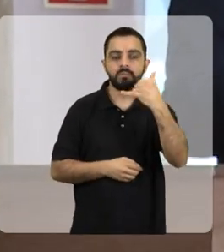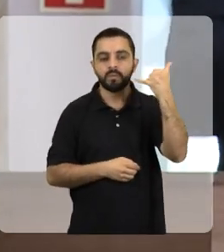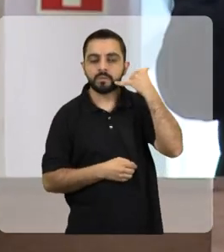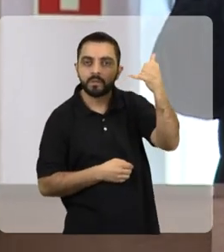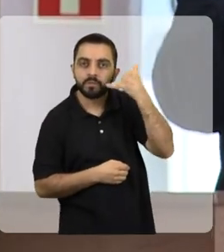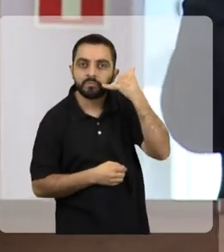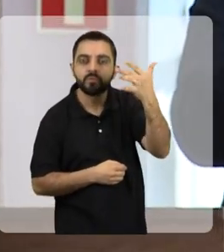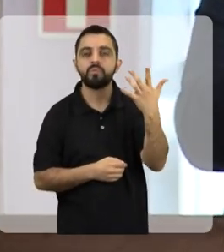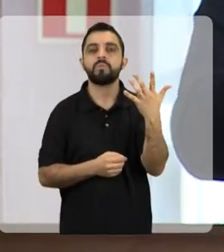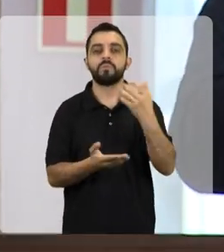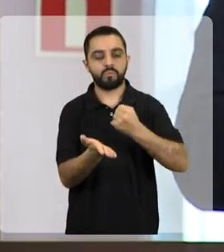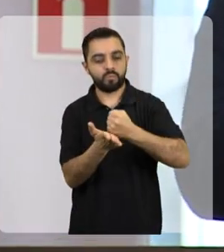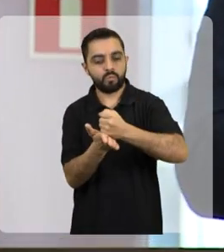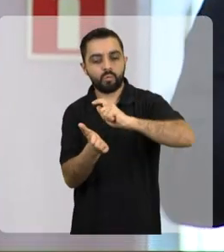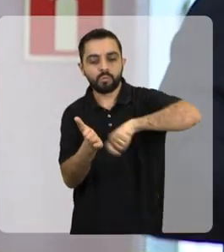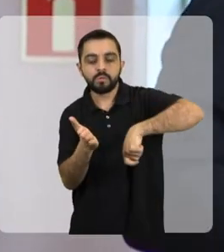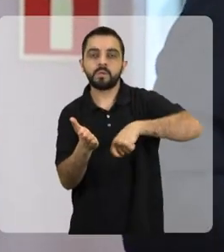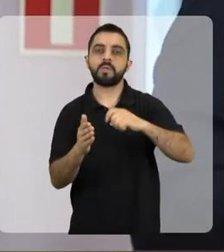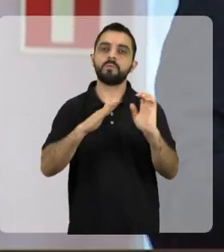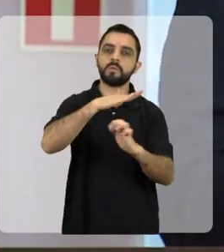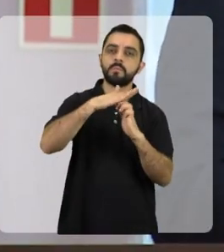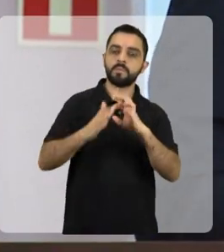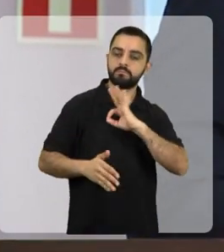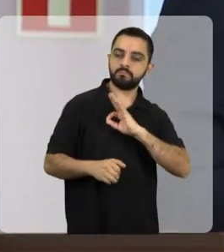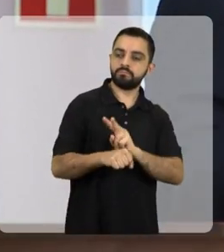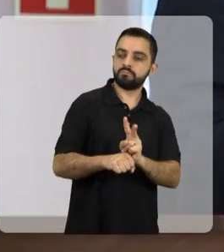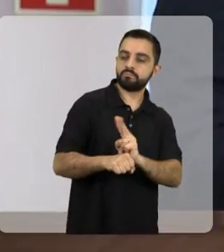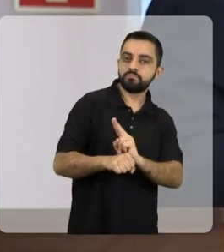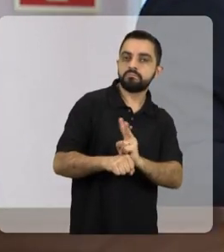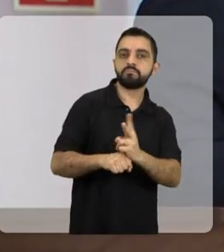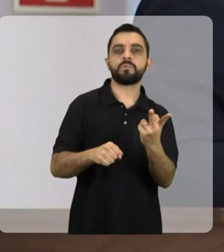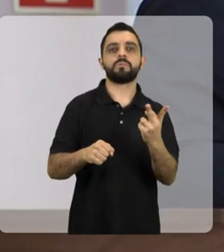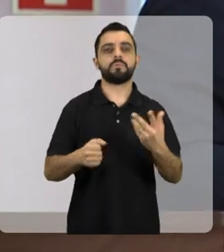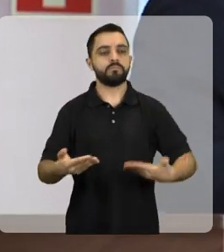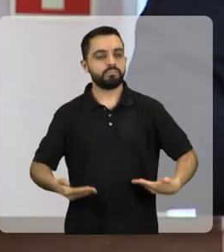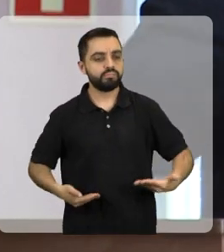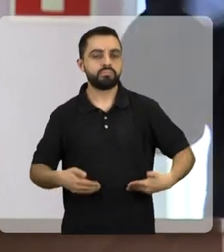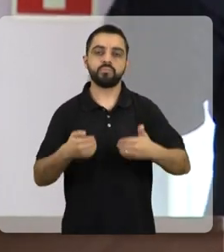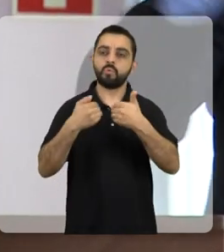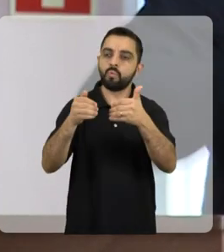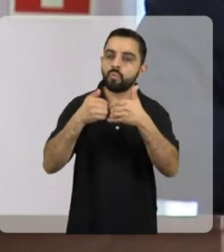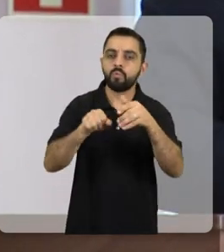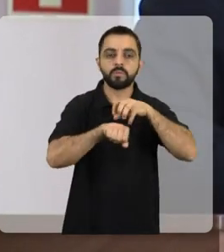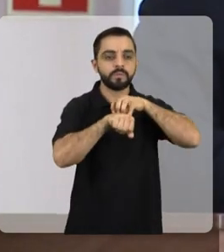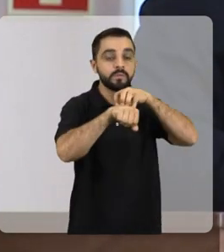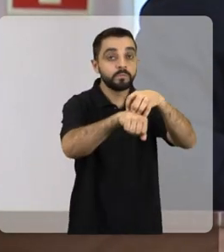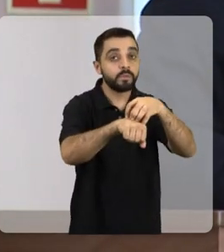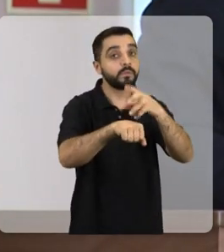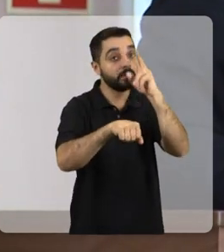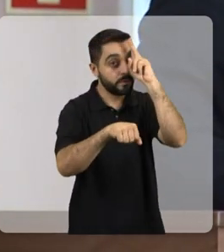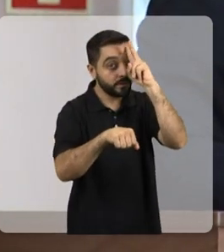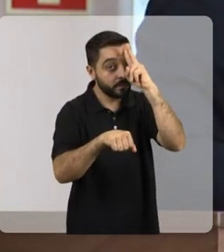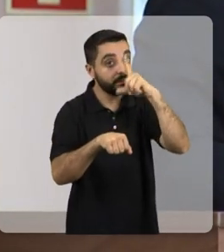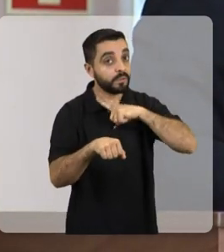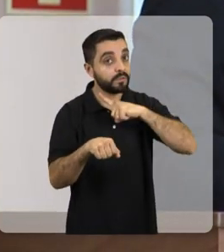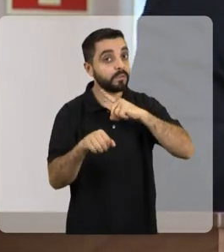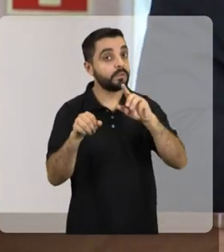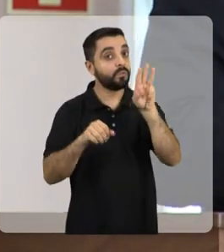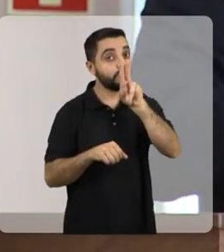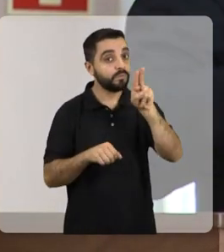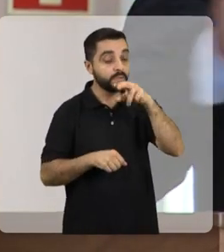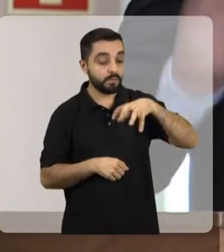telefone, contratos de vigilância, de limpeza, de manutenção, de transporte, lembrando que nós somos uma universidade multicamp,